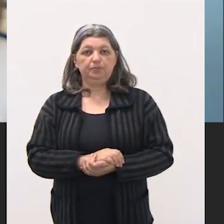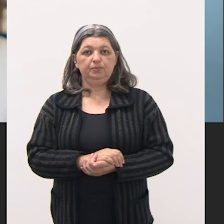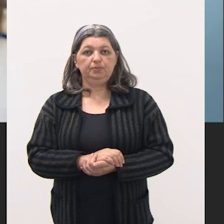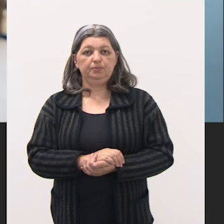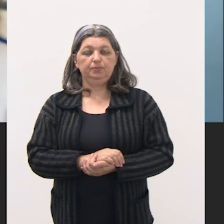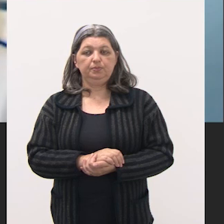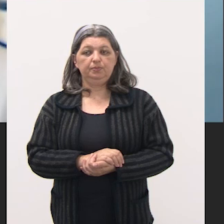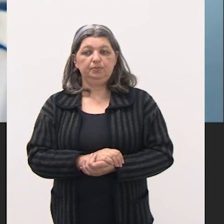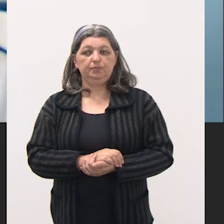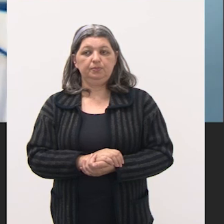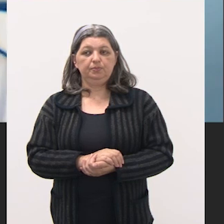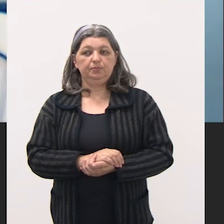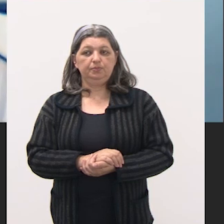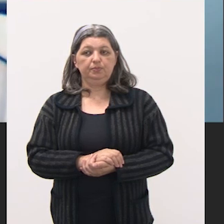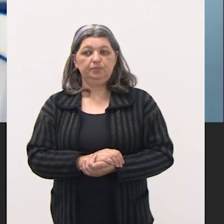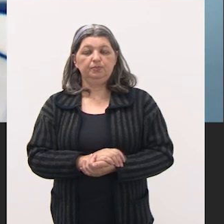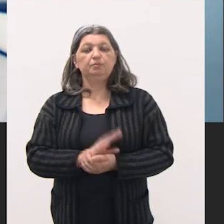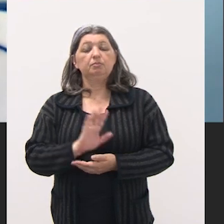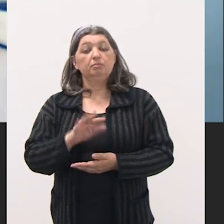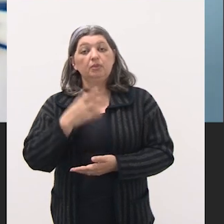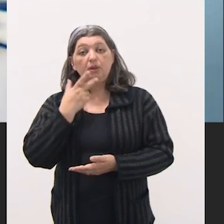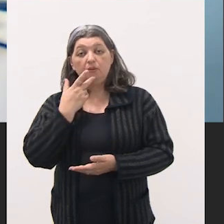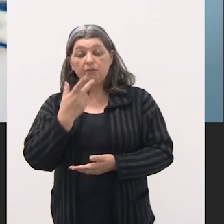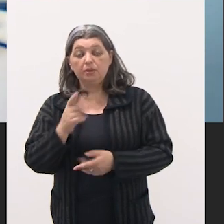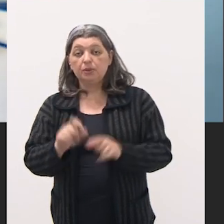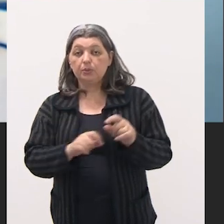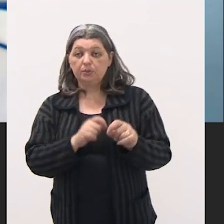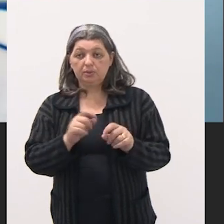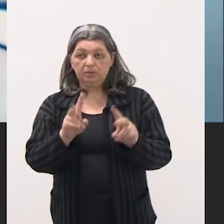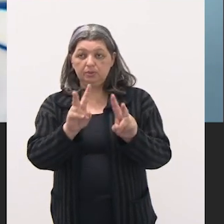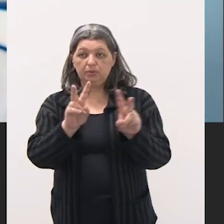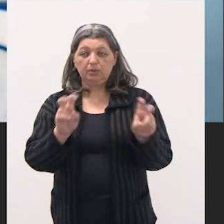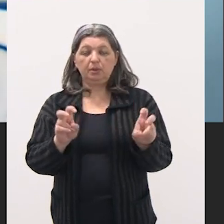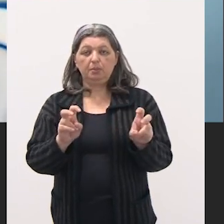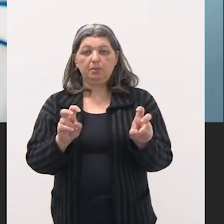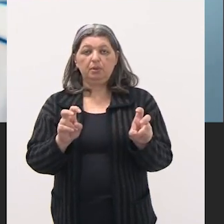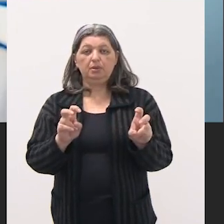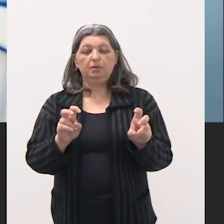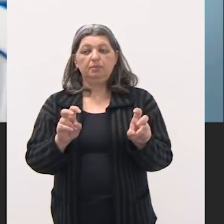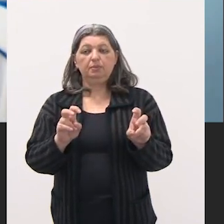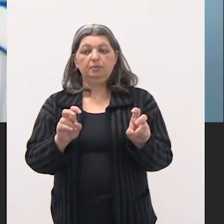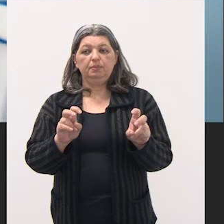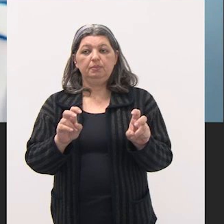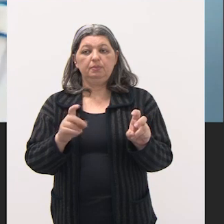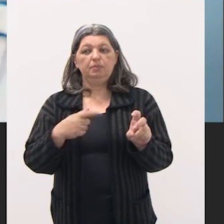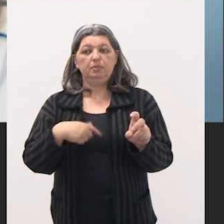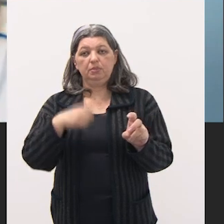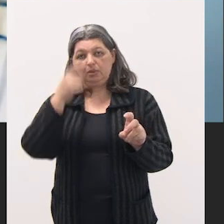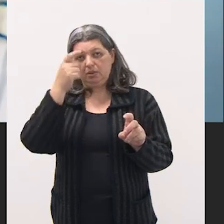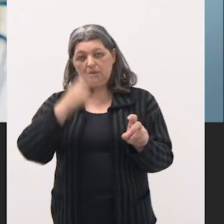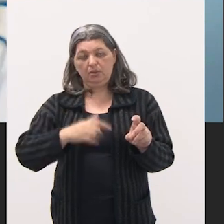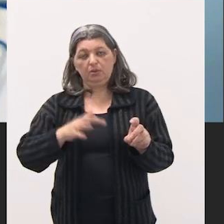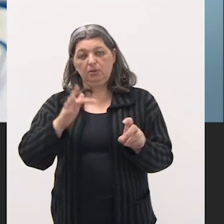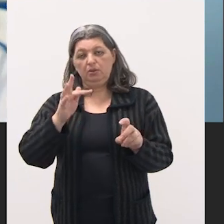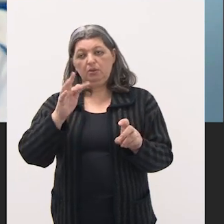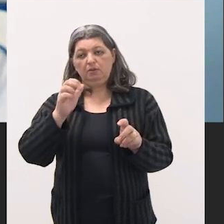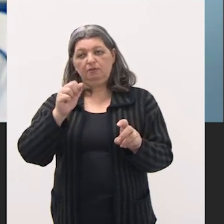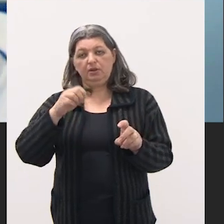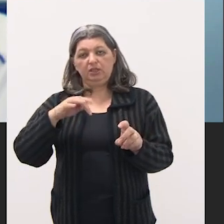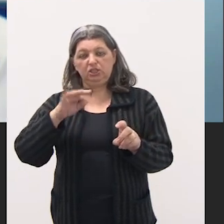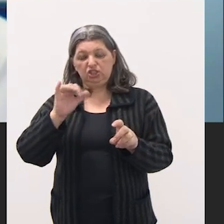E quando nós falamos, eu sou Fátima Duarte, eu sou médica, eu